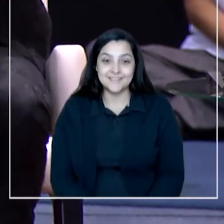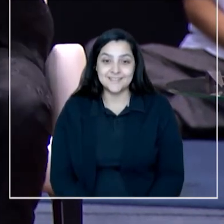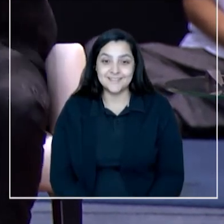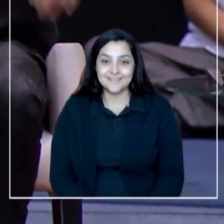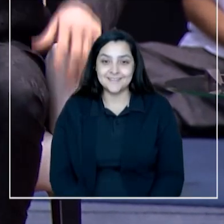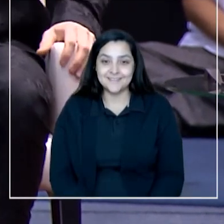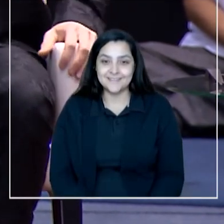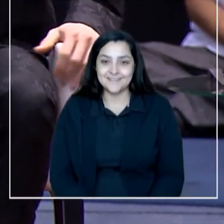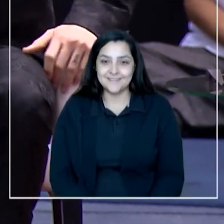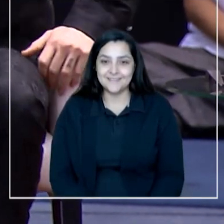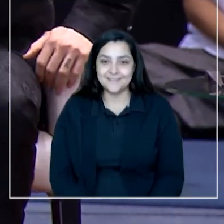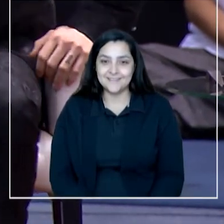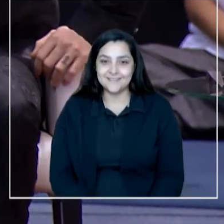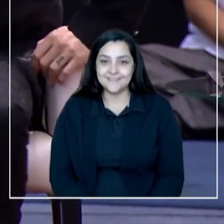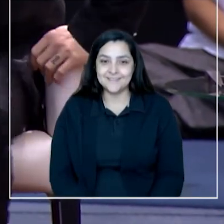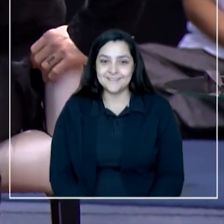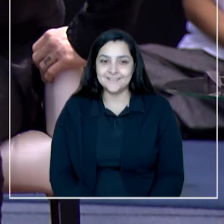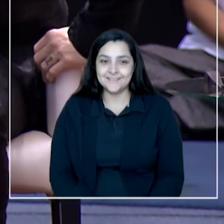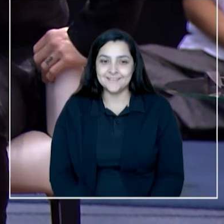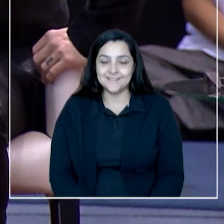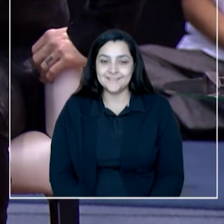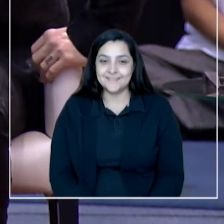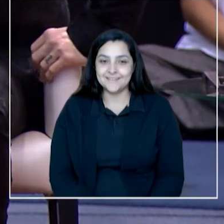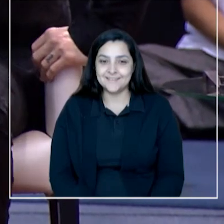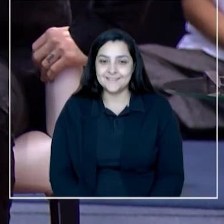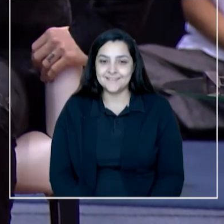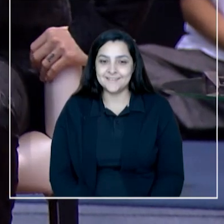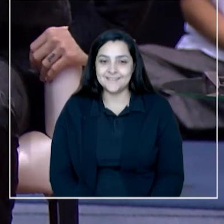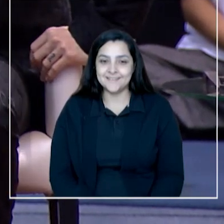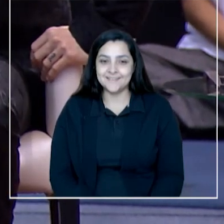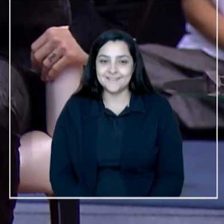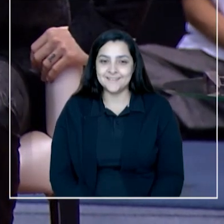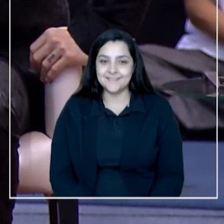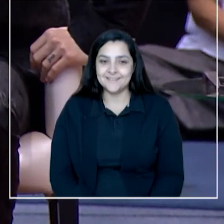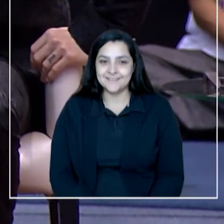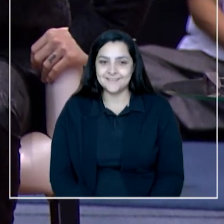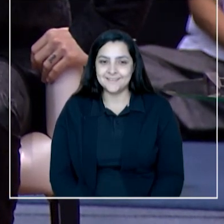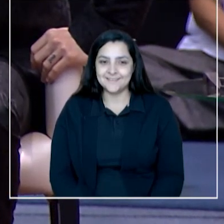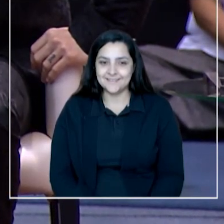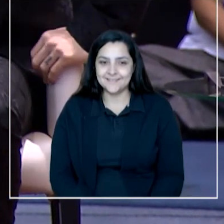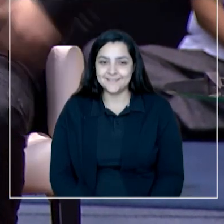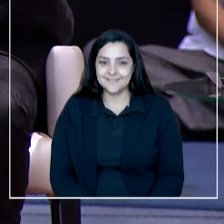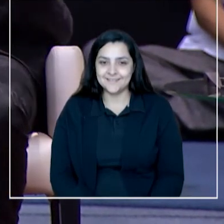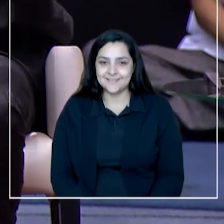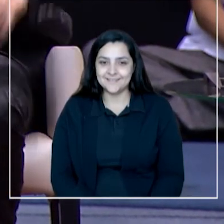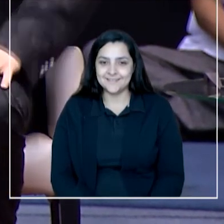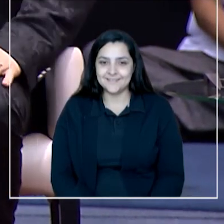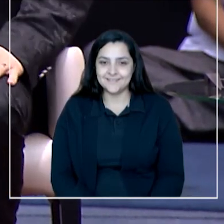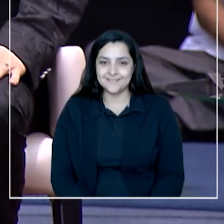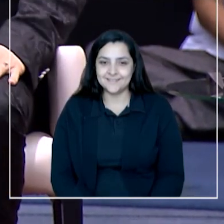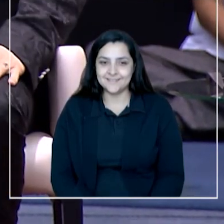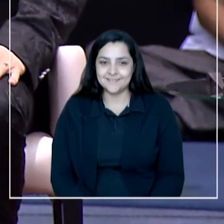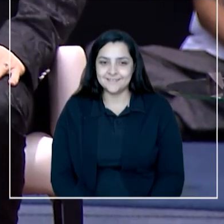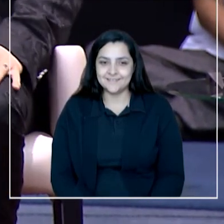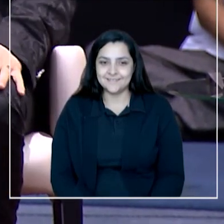Ah, tá. Vamos embora, vamos interagir. Sim, então. sim. Ele vai Pode interagir colocar. com a garotada. Vai fazer uma sessão de fotos. É isso.